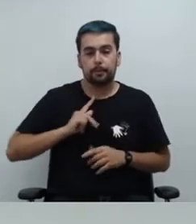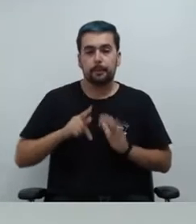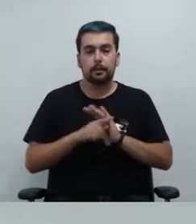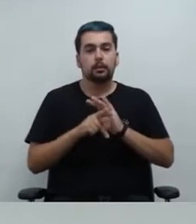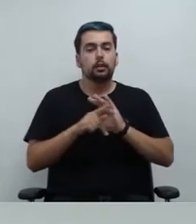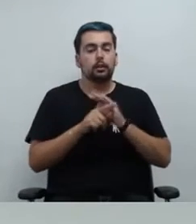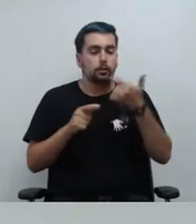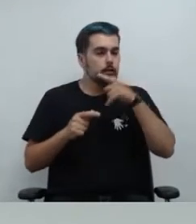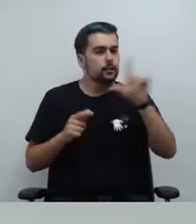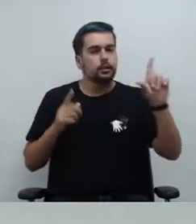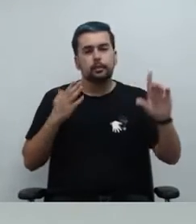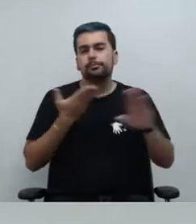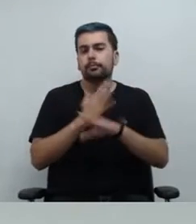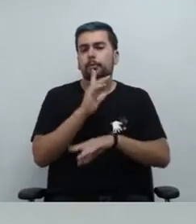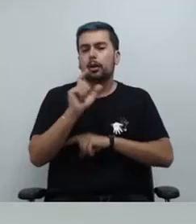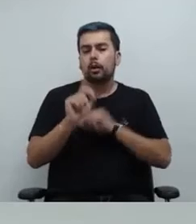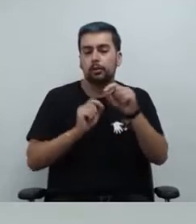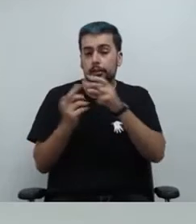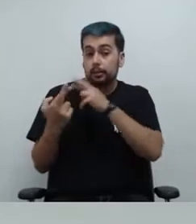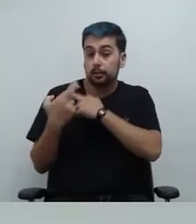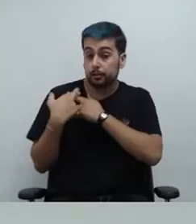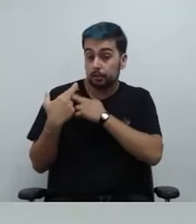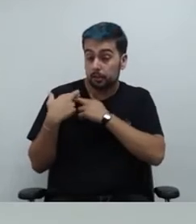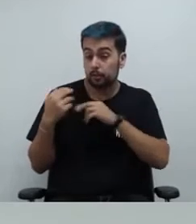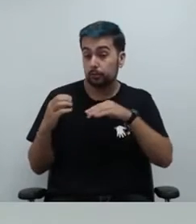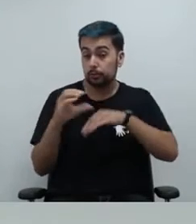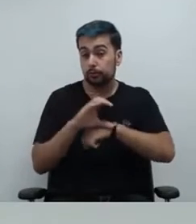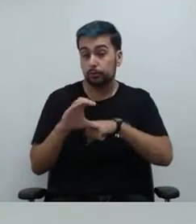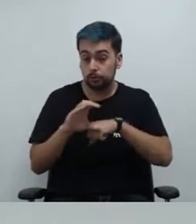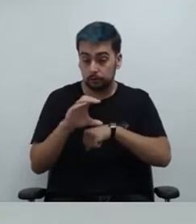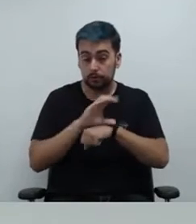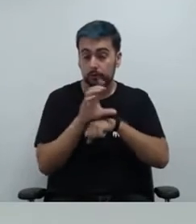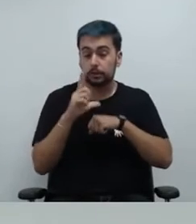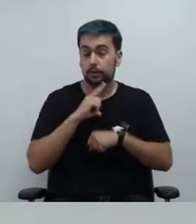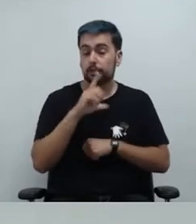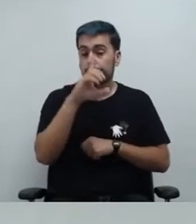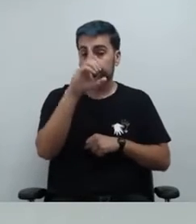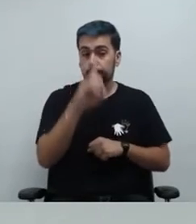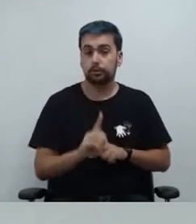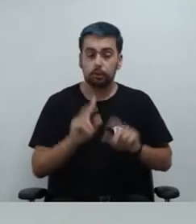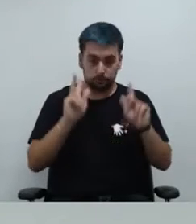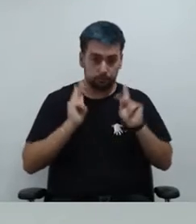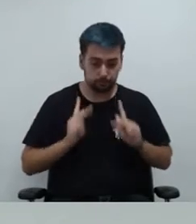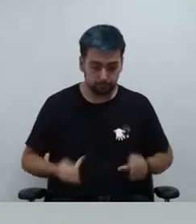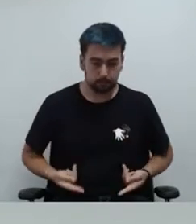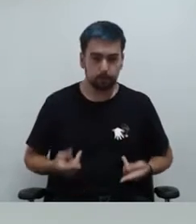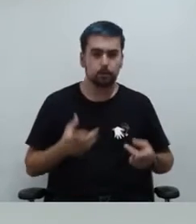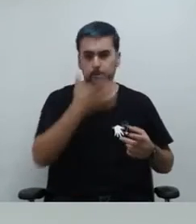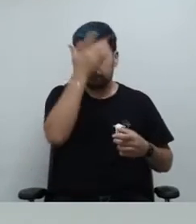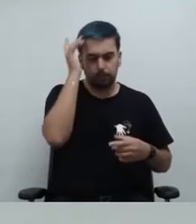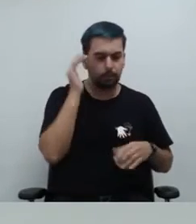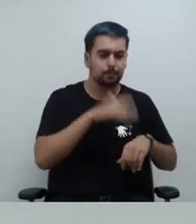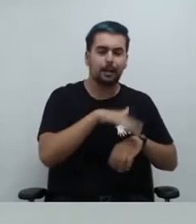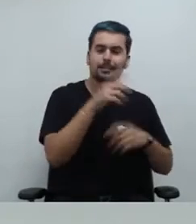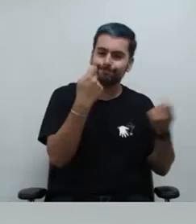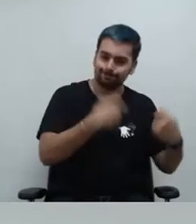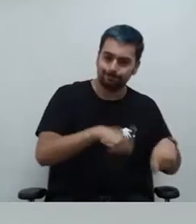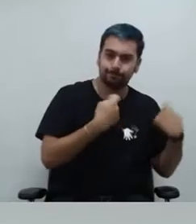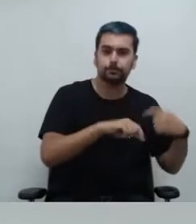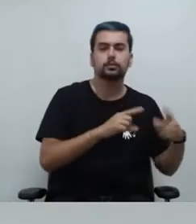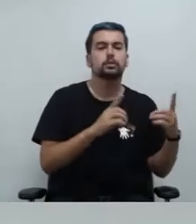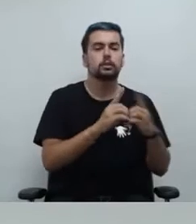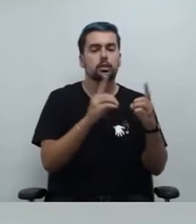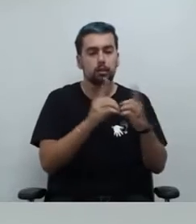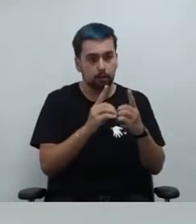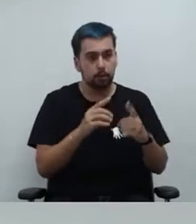Paulo consiga cumprir com essa missão constitucional de promover direitos humanos e atender as pessoas mais vulneráveis nessa temática. E é na